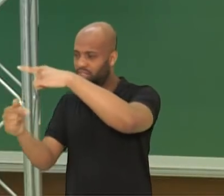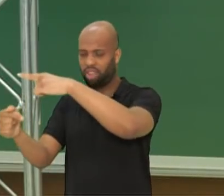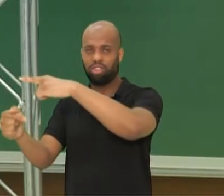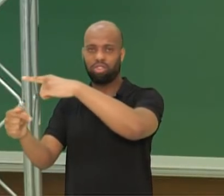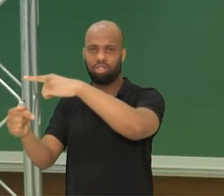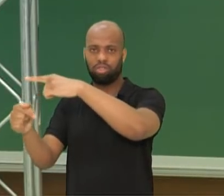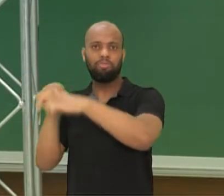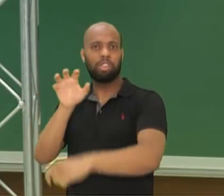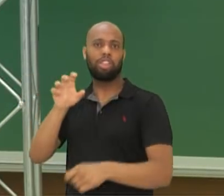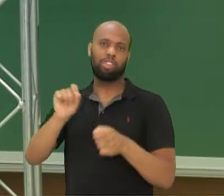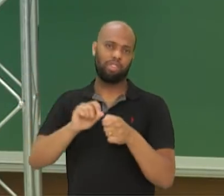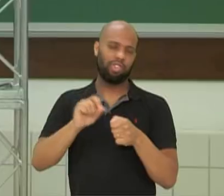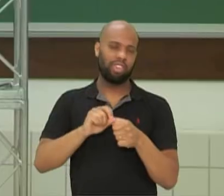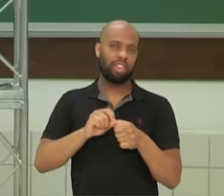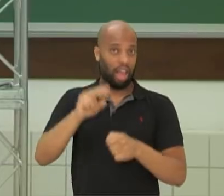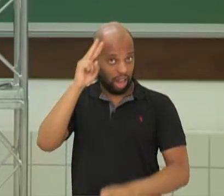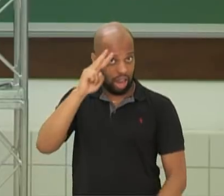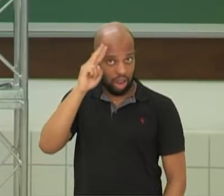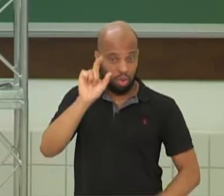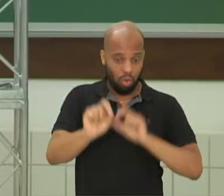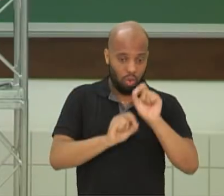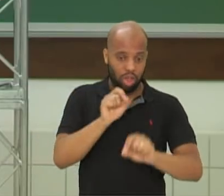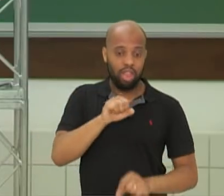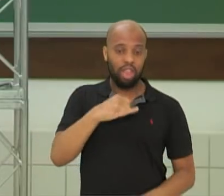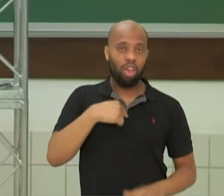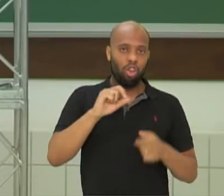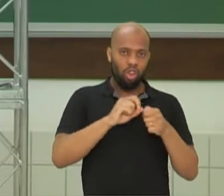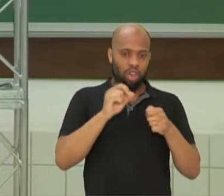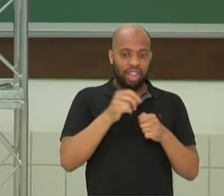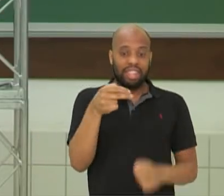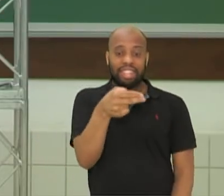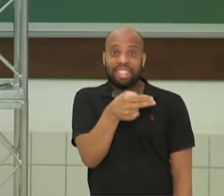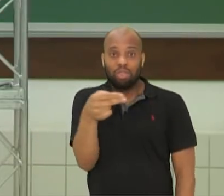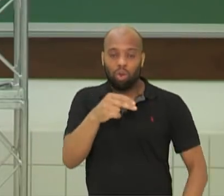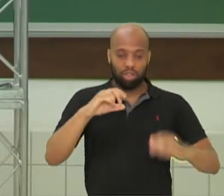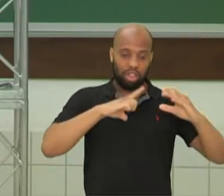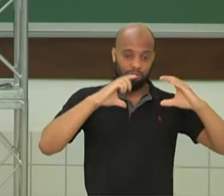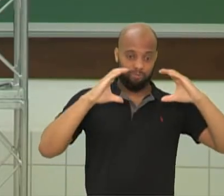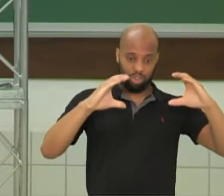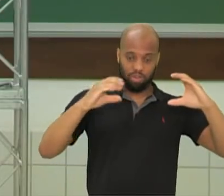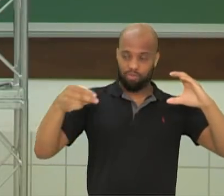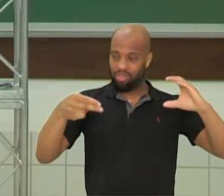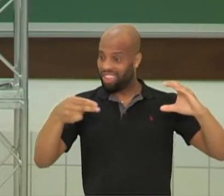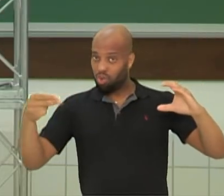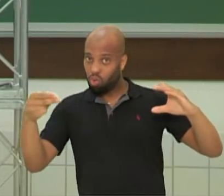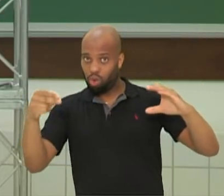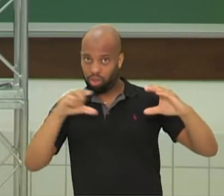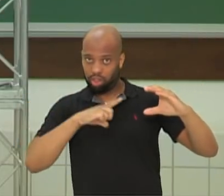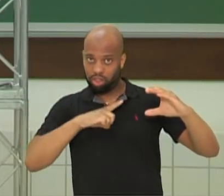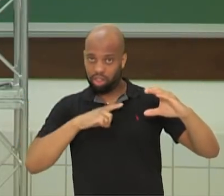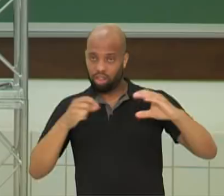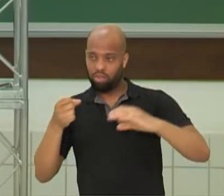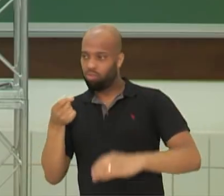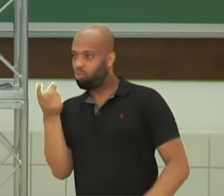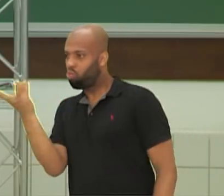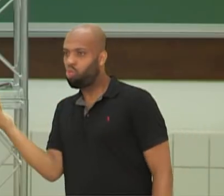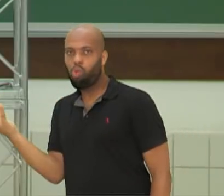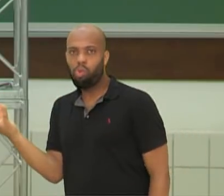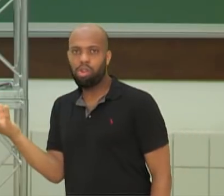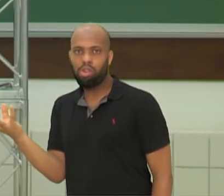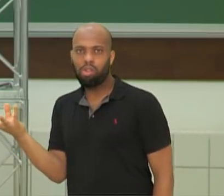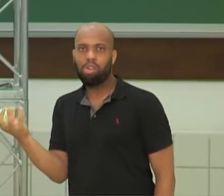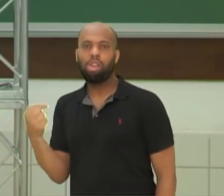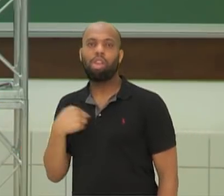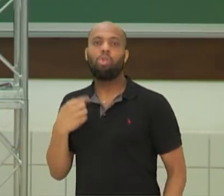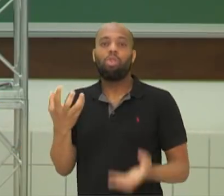1/27. Vamos lembrar aqui, quando eu igualo a minha função a um valor esperado e